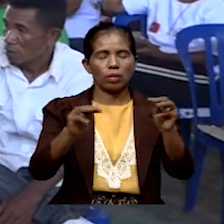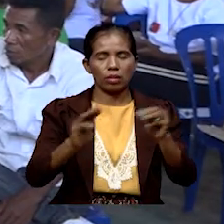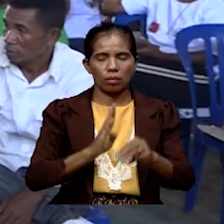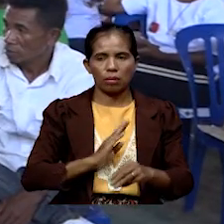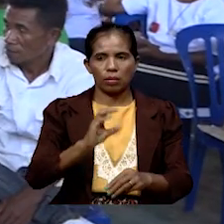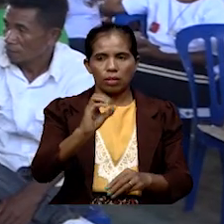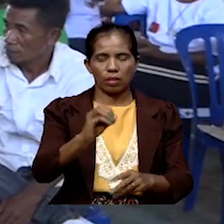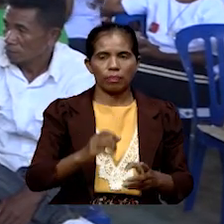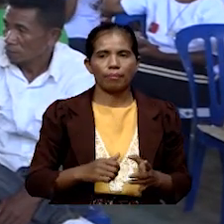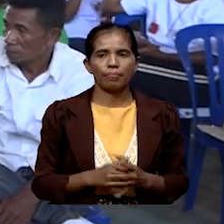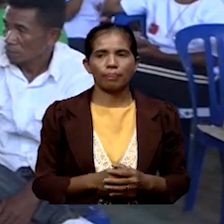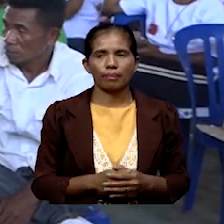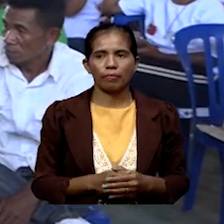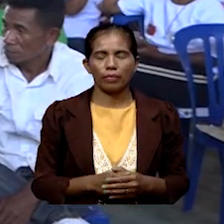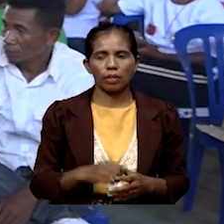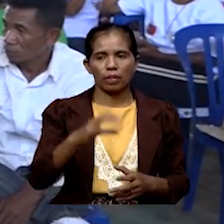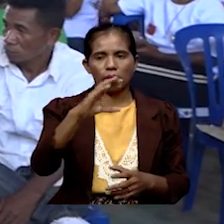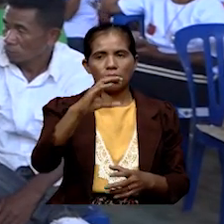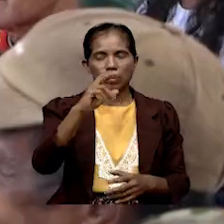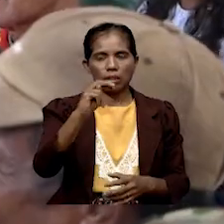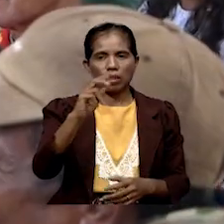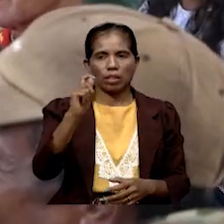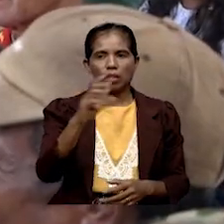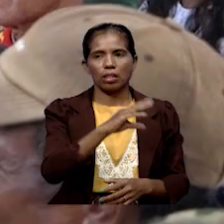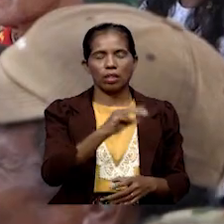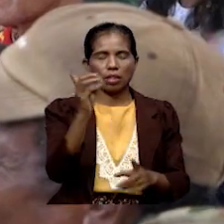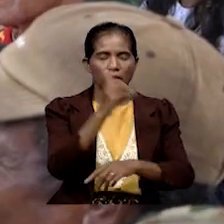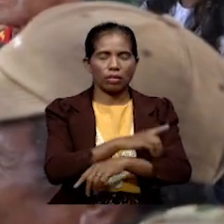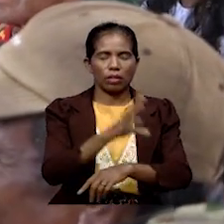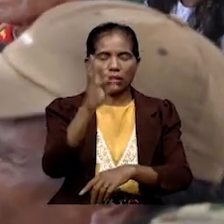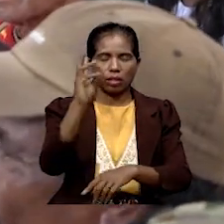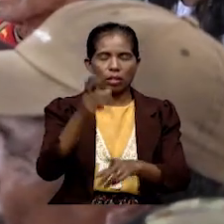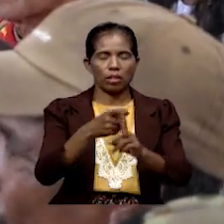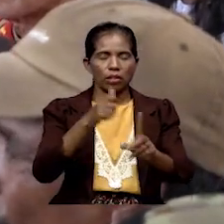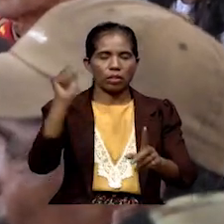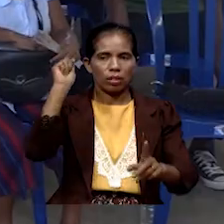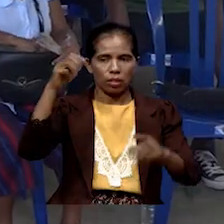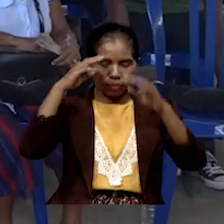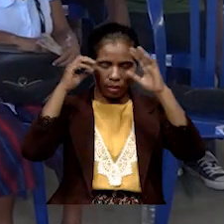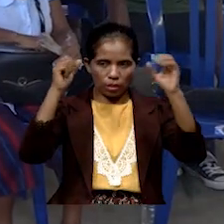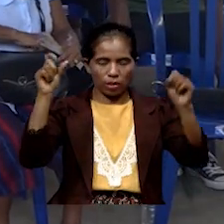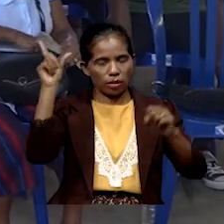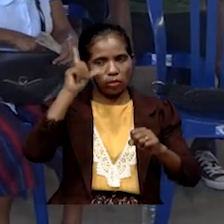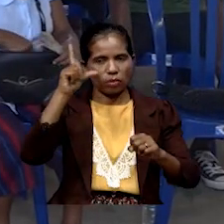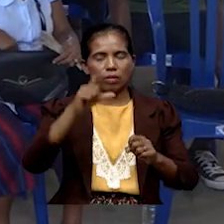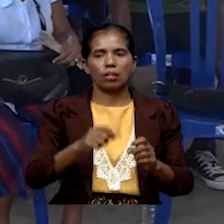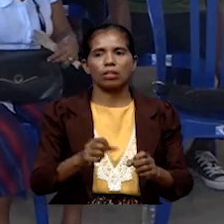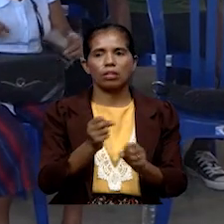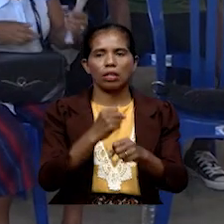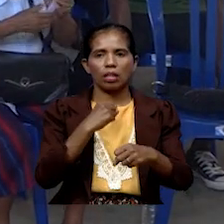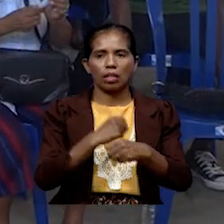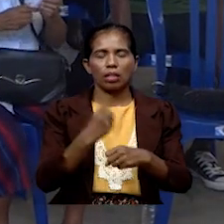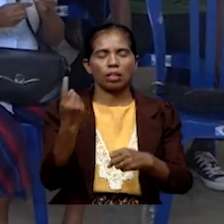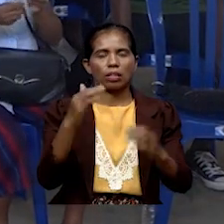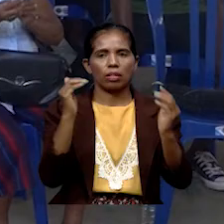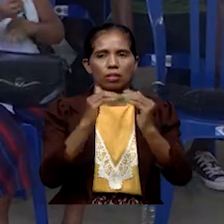Bobonarune. Tuir calendário husi CNE, campanha baloron danen husi candidato presidente da República Francisco Guterres Lollo, se halo de